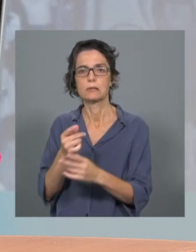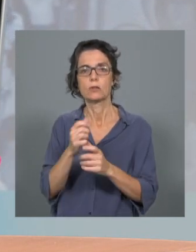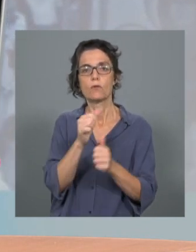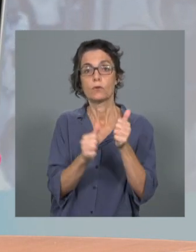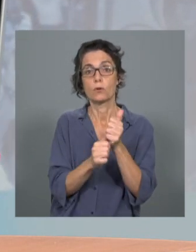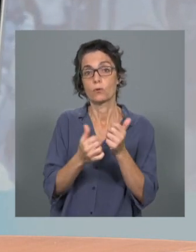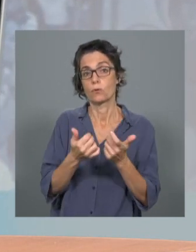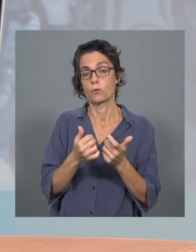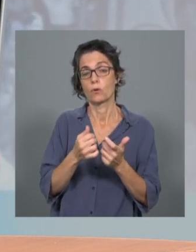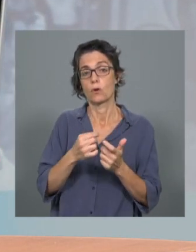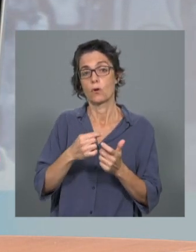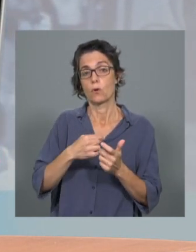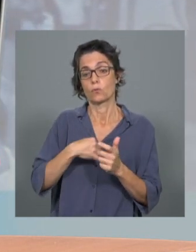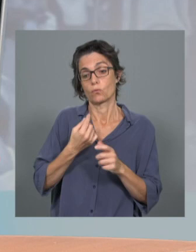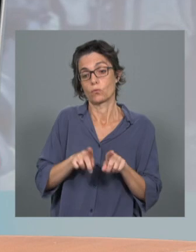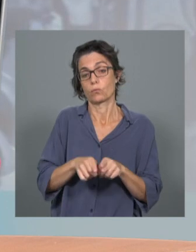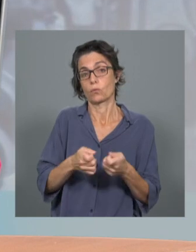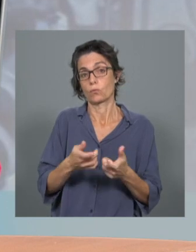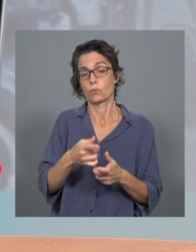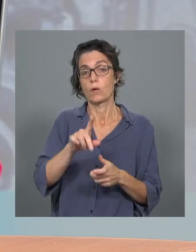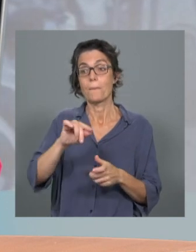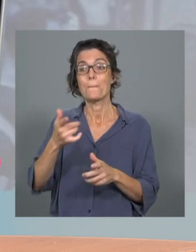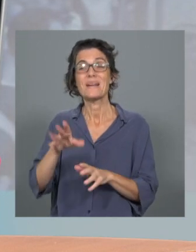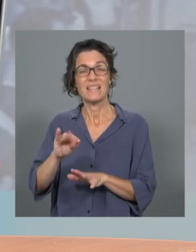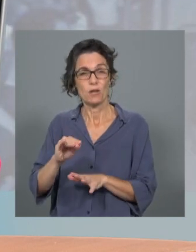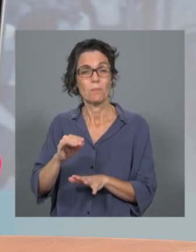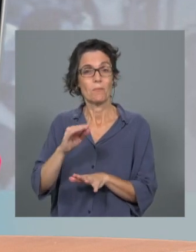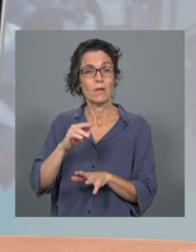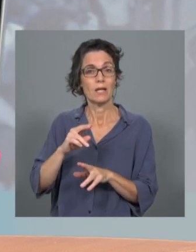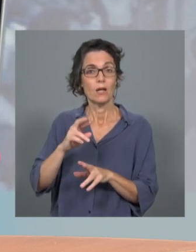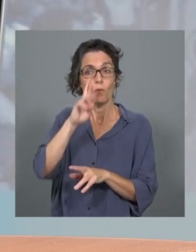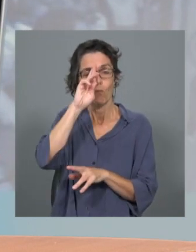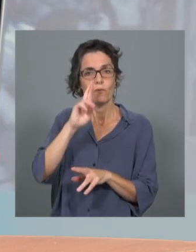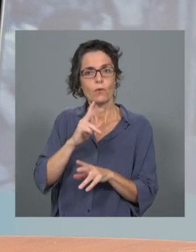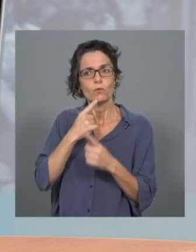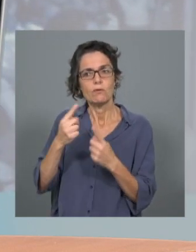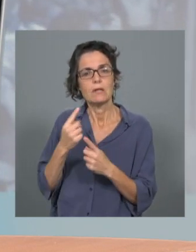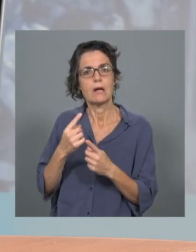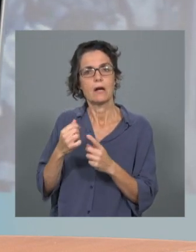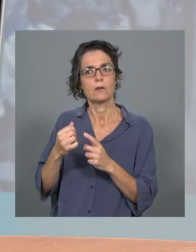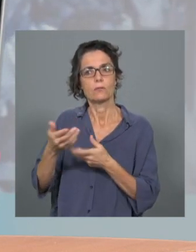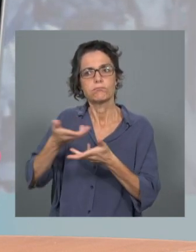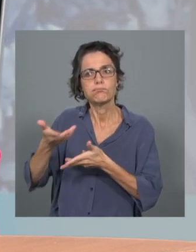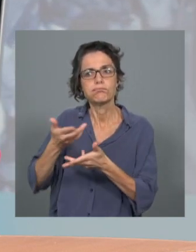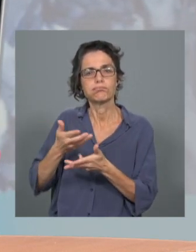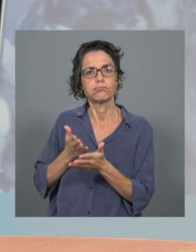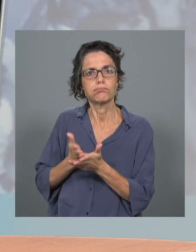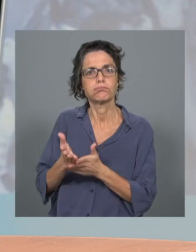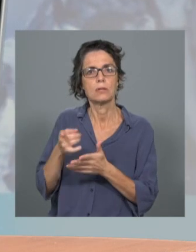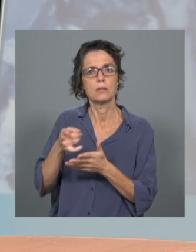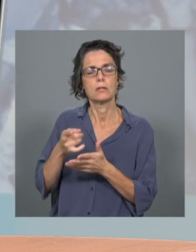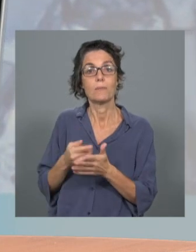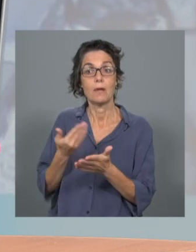como estar num diálogo e numa negociação permanente, de forma a garantir que as suas